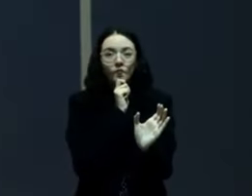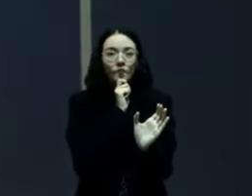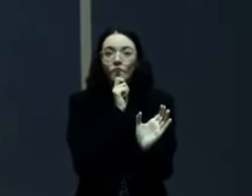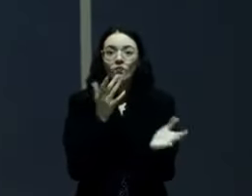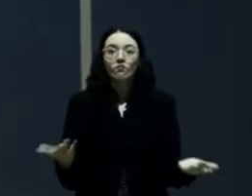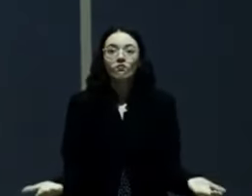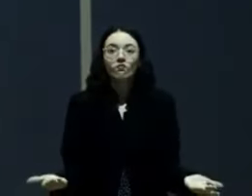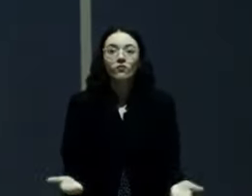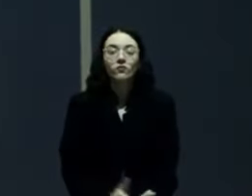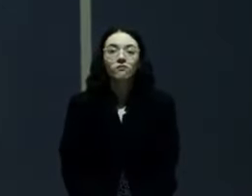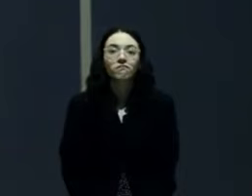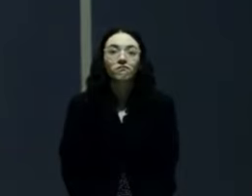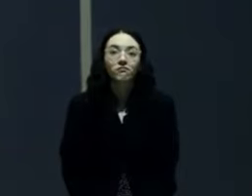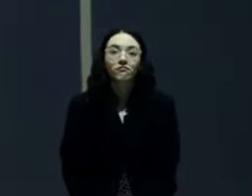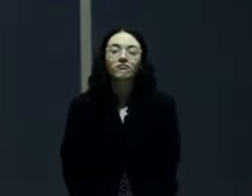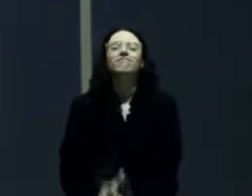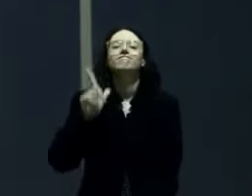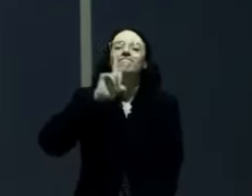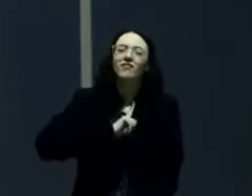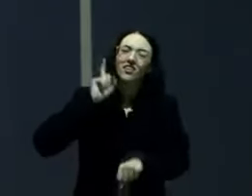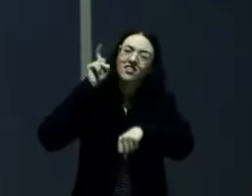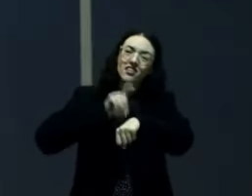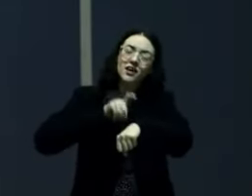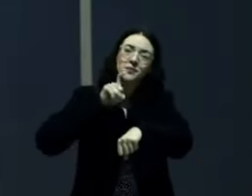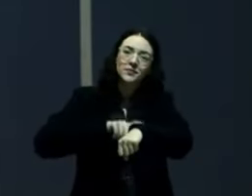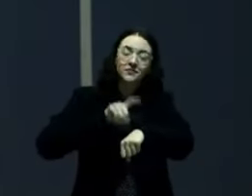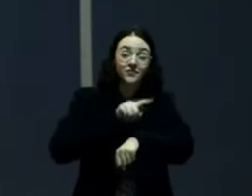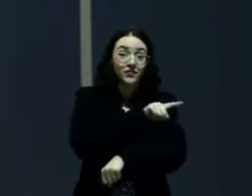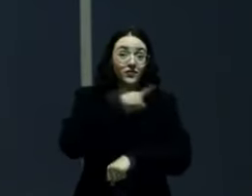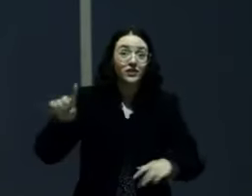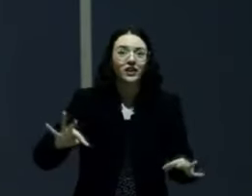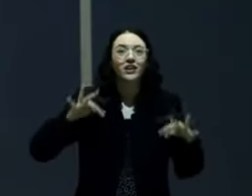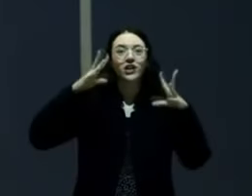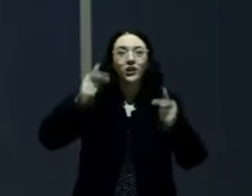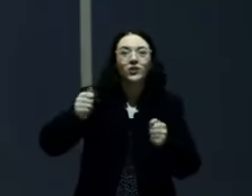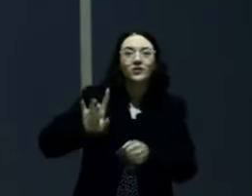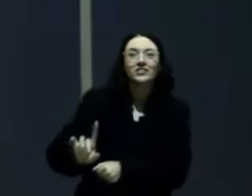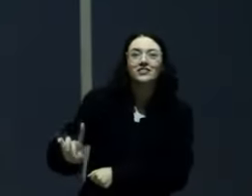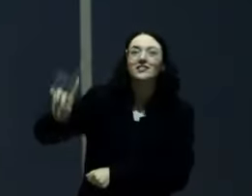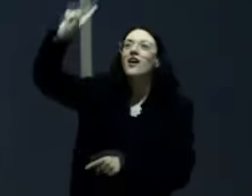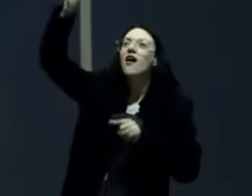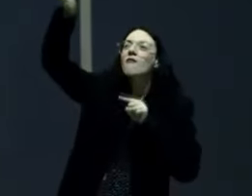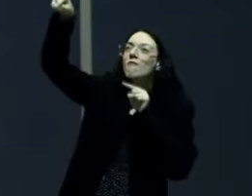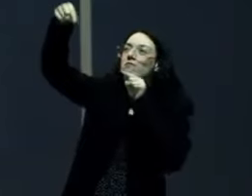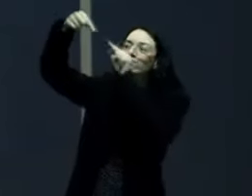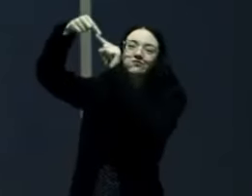Mas eu posso te dizer, ainda dá tempo de você ligar aí, virar a chavinha.